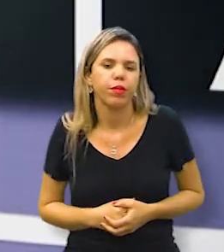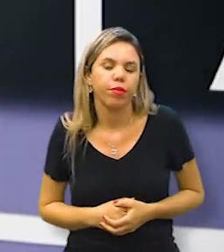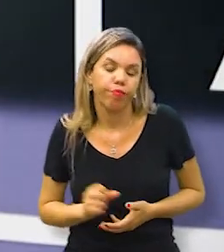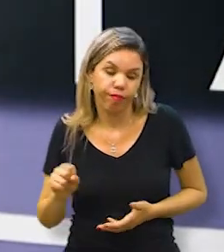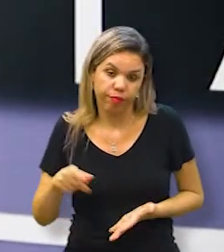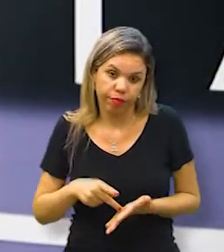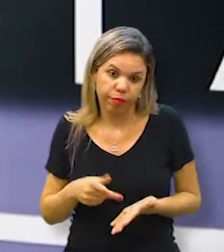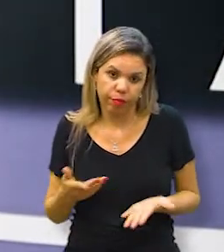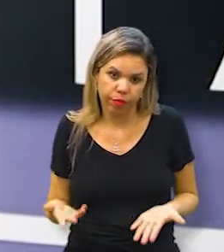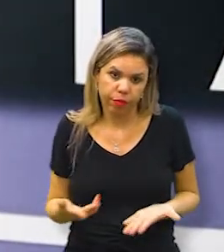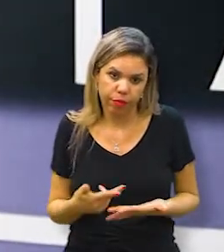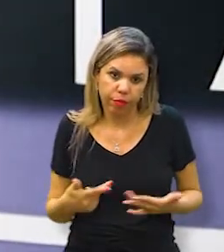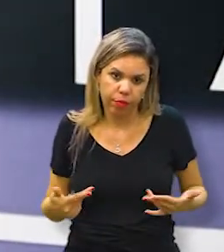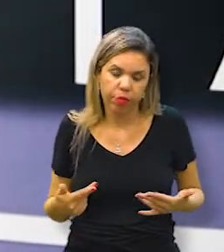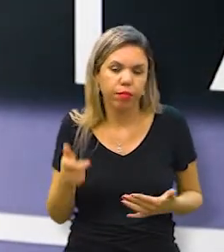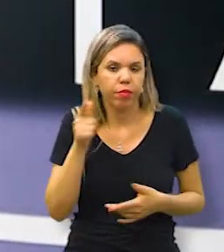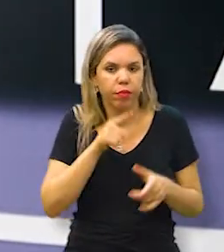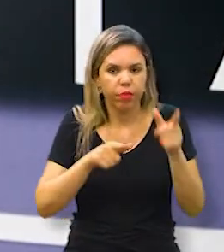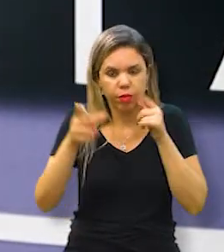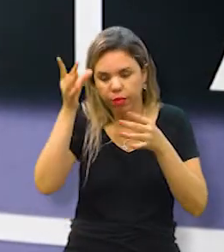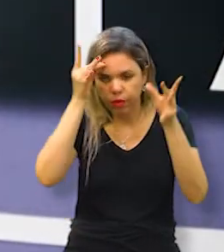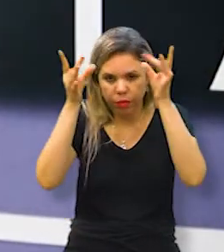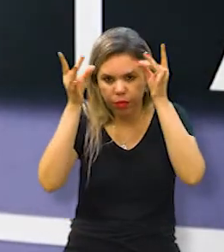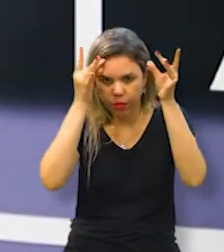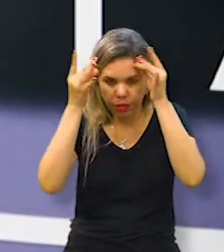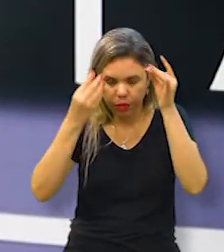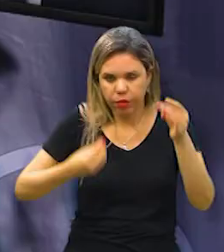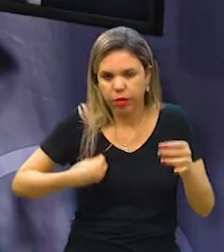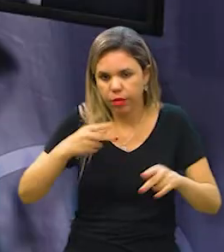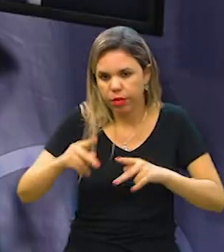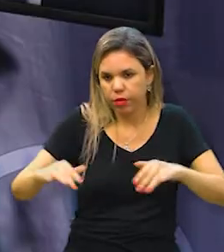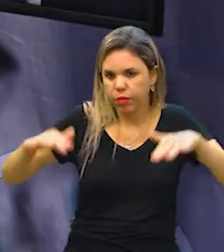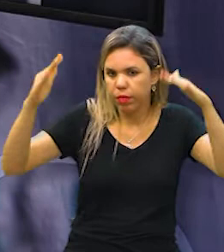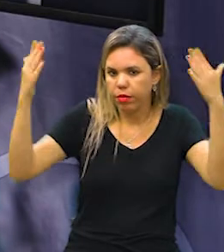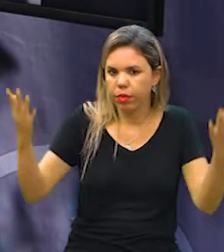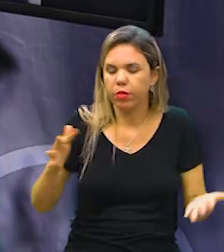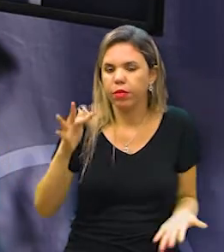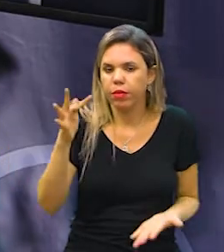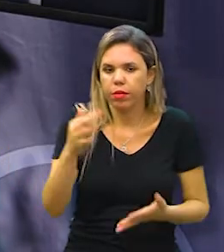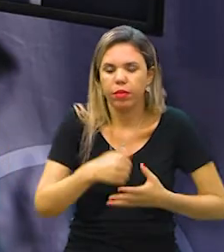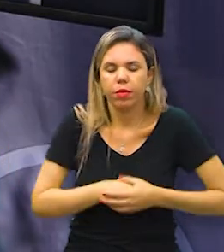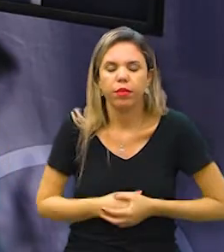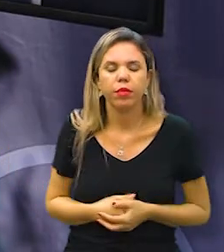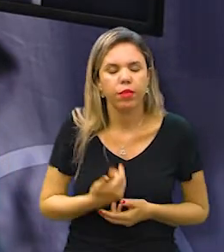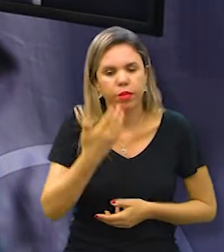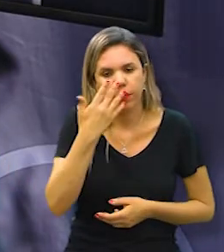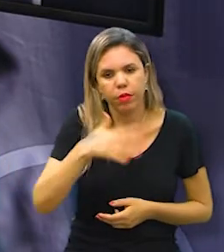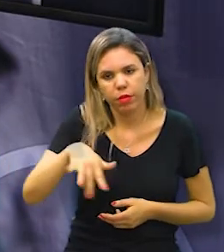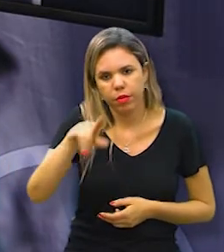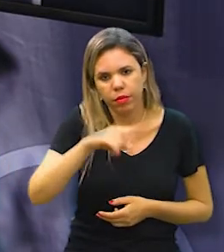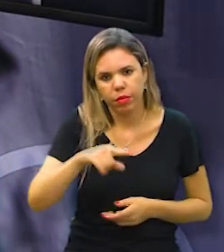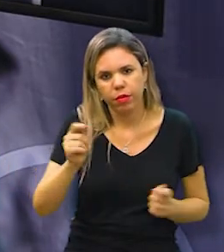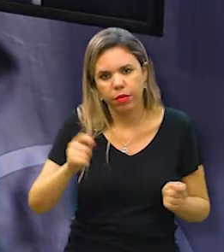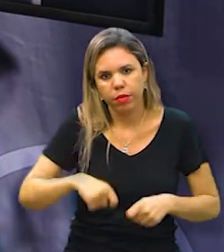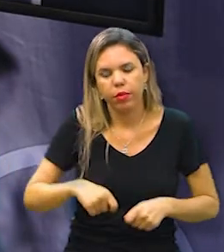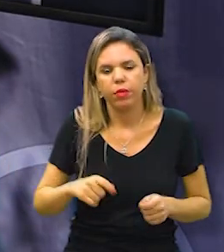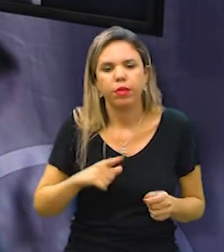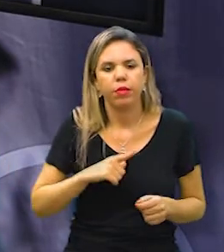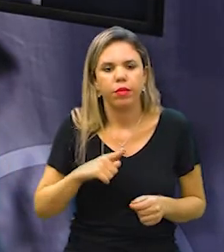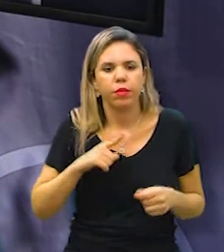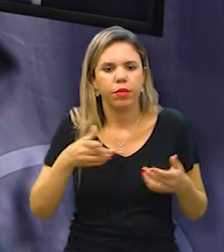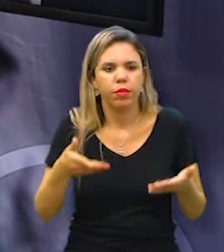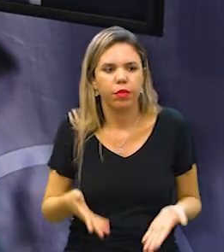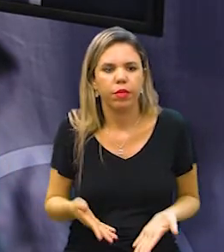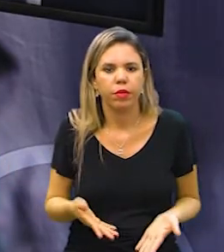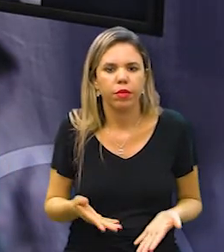Sim, são muitos ganhos para a vida Não. adulta, né? Para o futuro dessas crianças que possivelmente possam